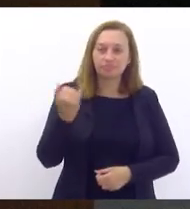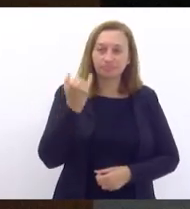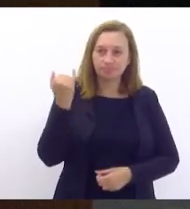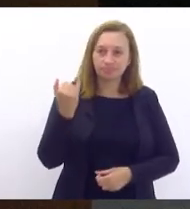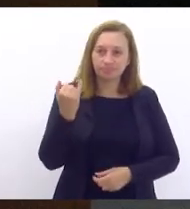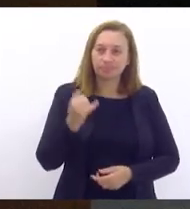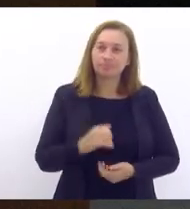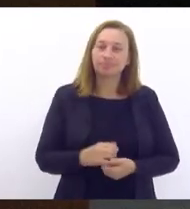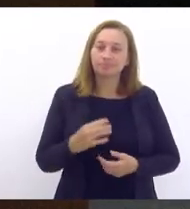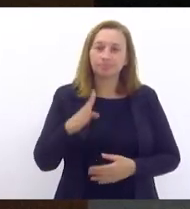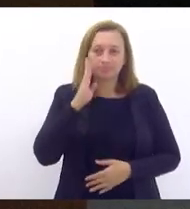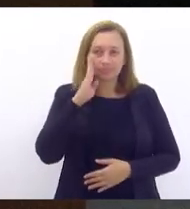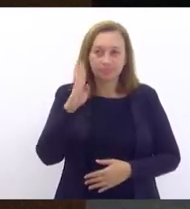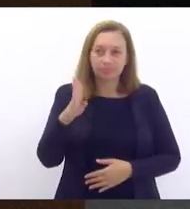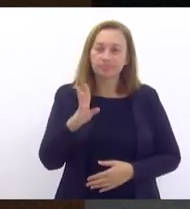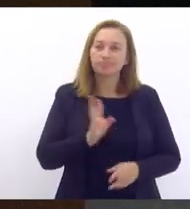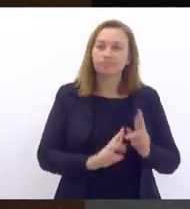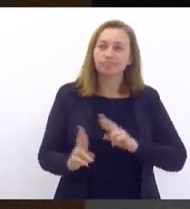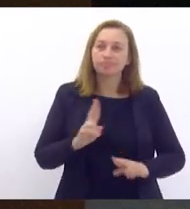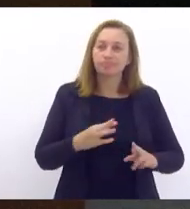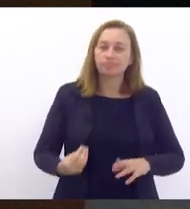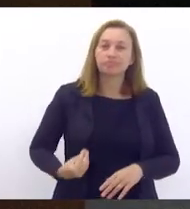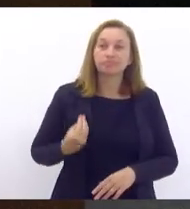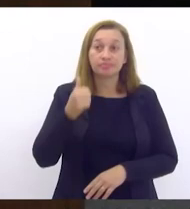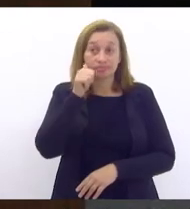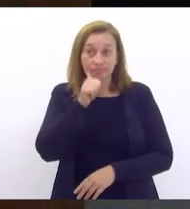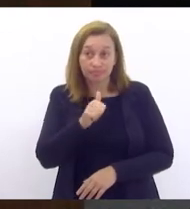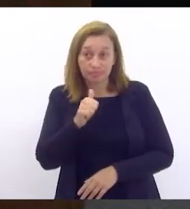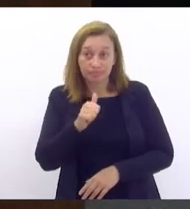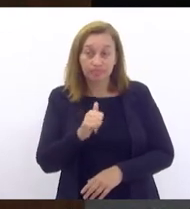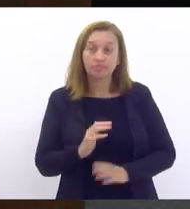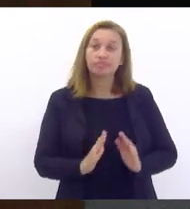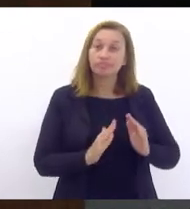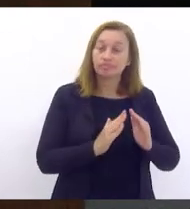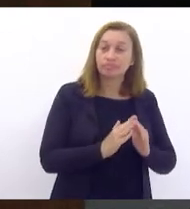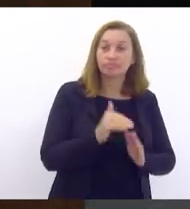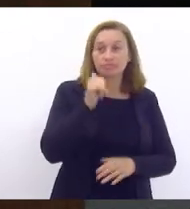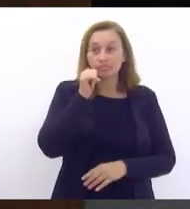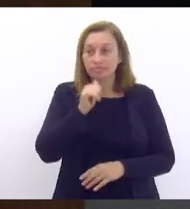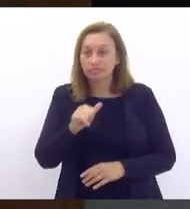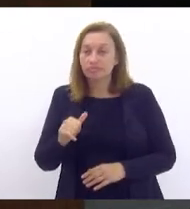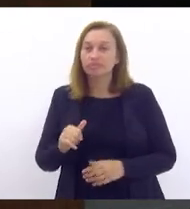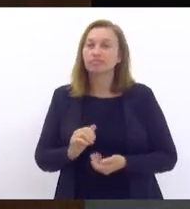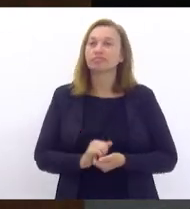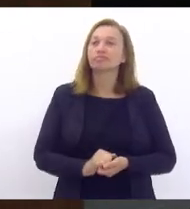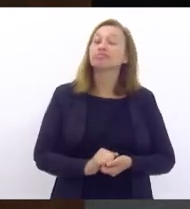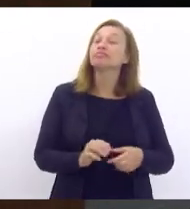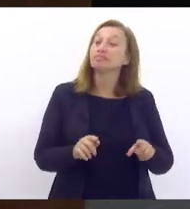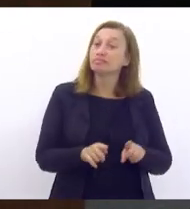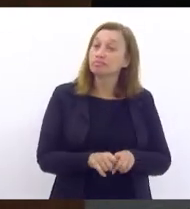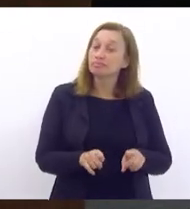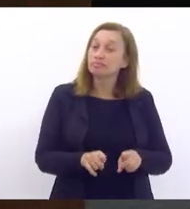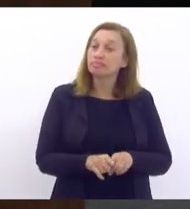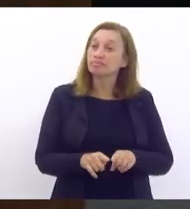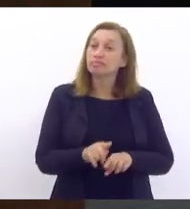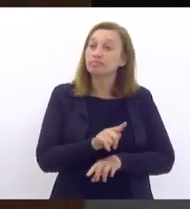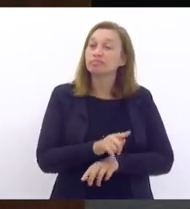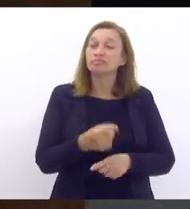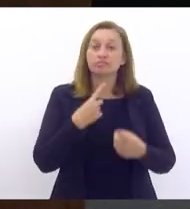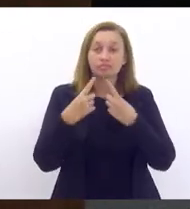e centrais com relação à vida das mulheres, seja a Casa das Mulheres, seja a construção aí também de